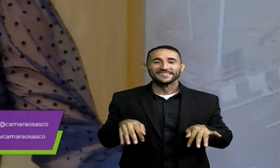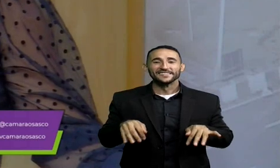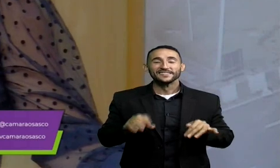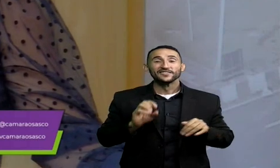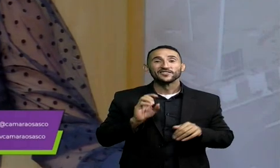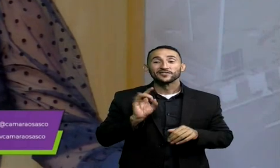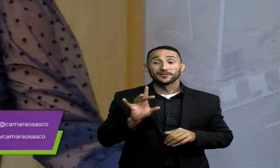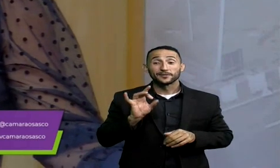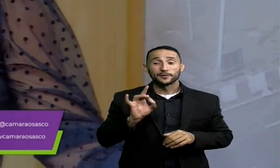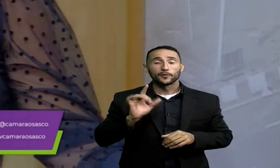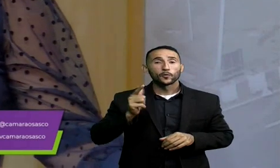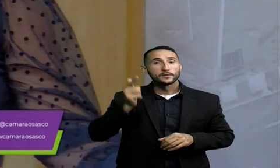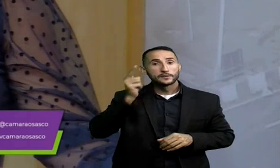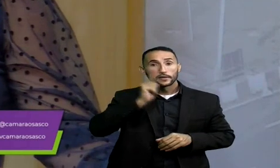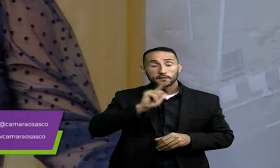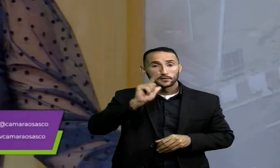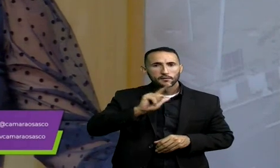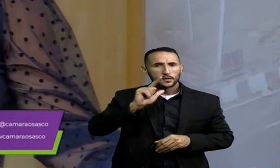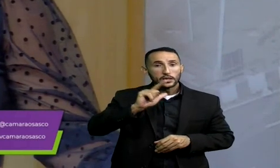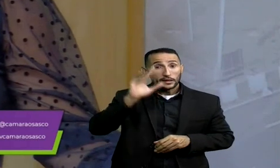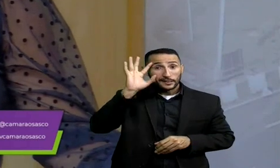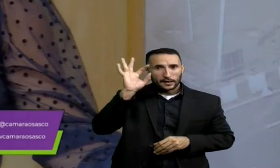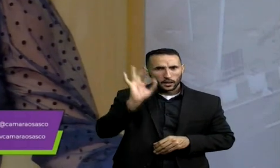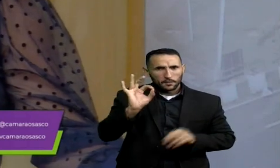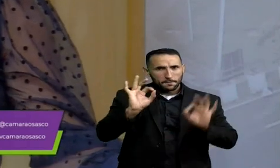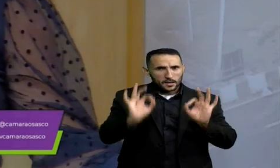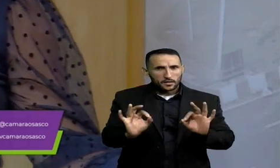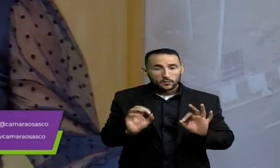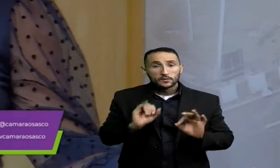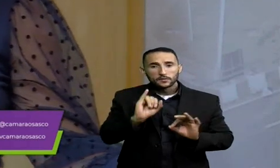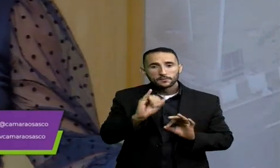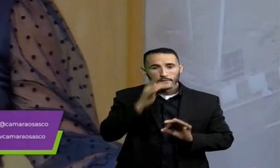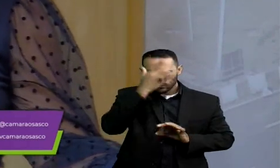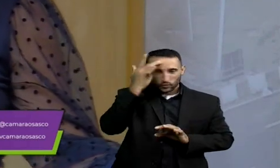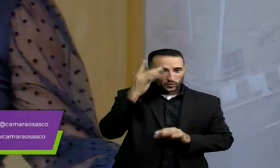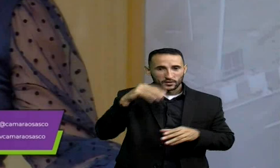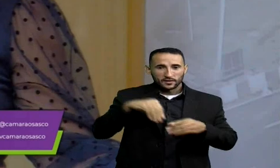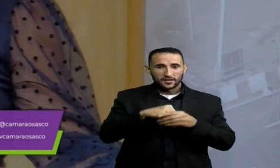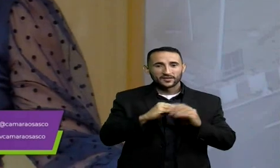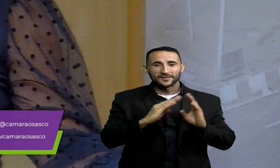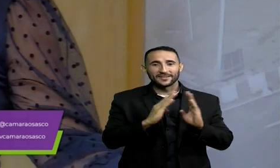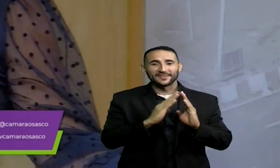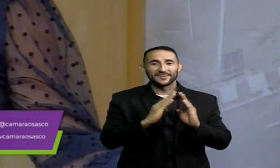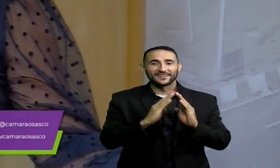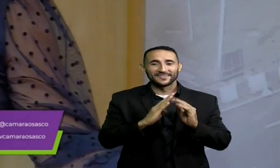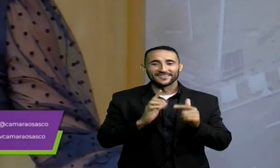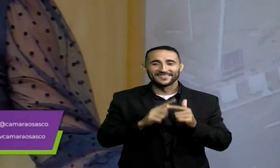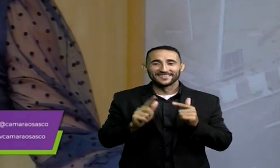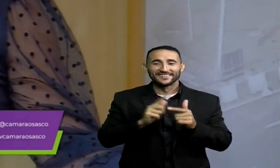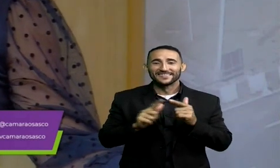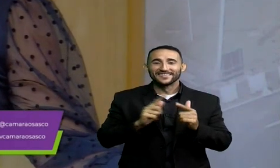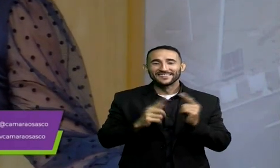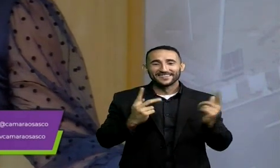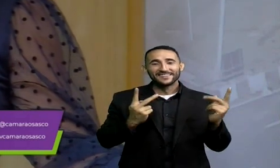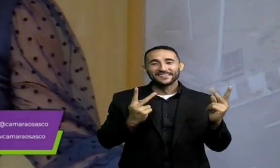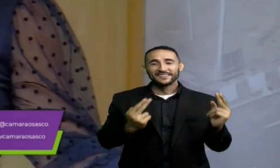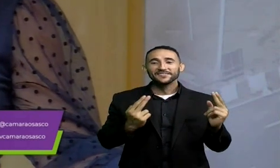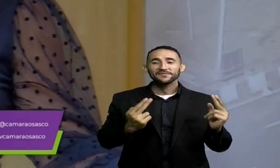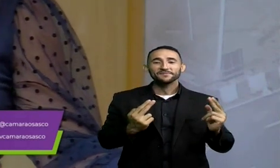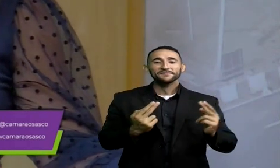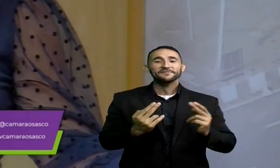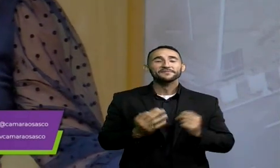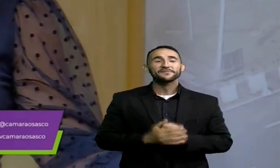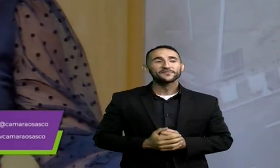sabe quando nós temos uma pessoa dentro de casa passando por apuro aí nós